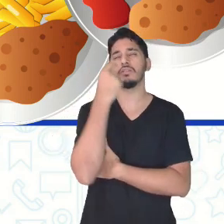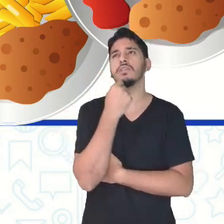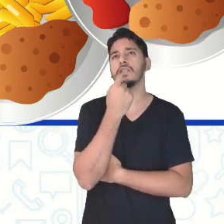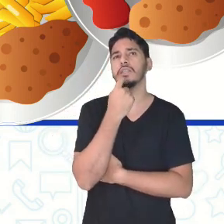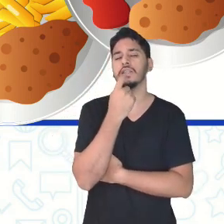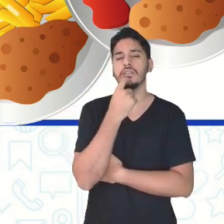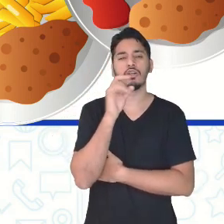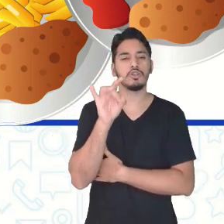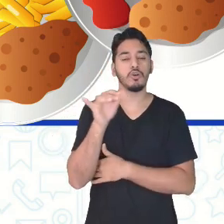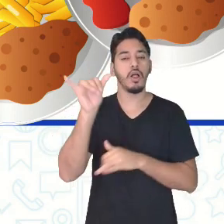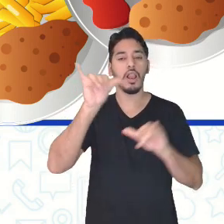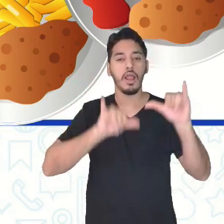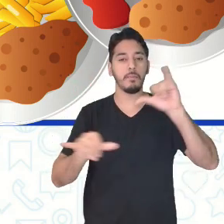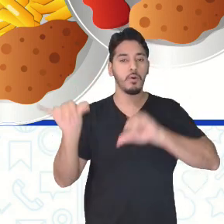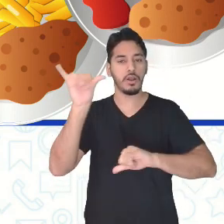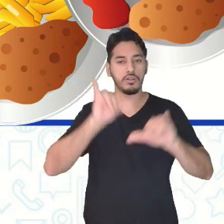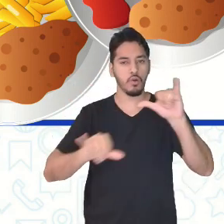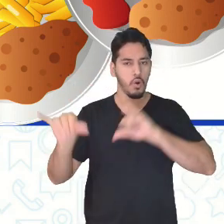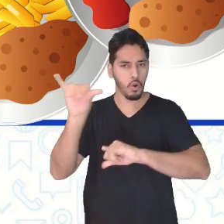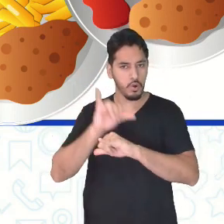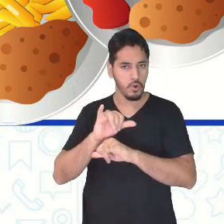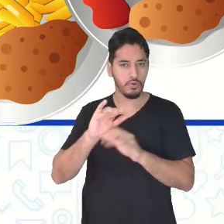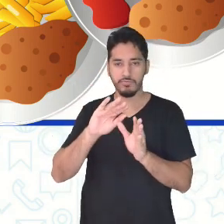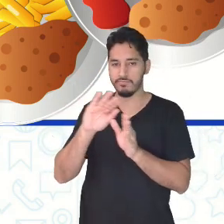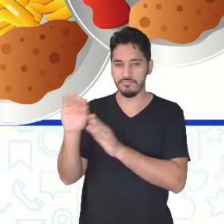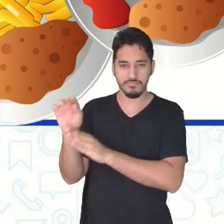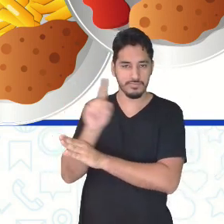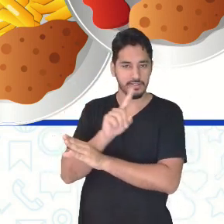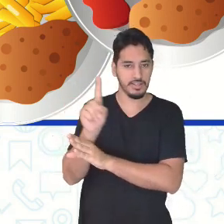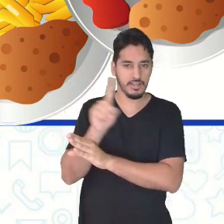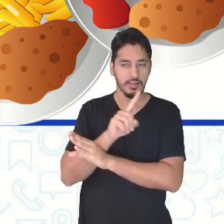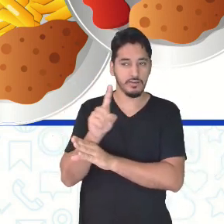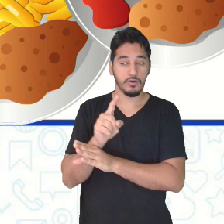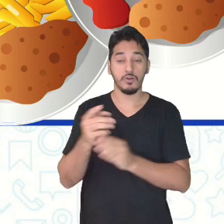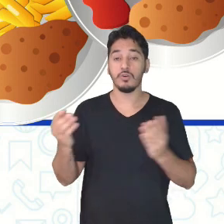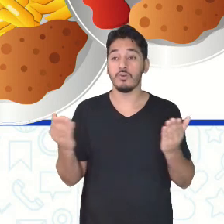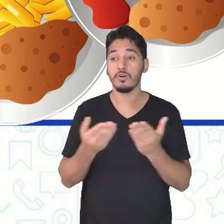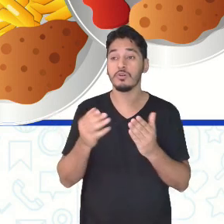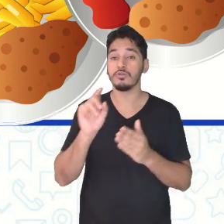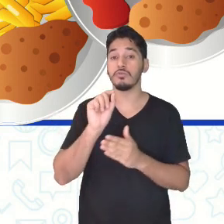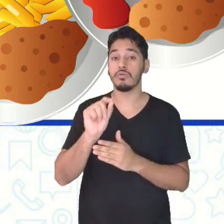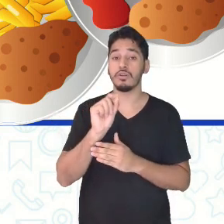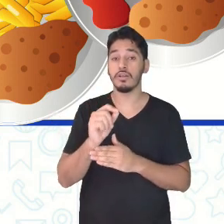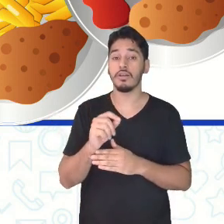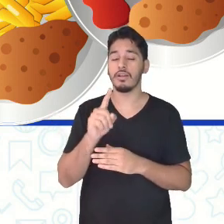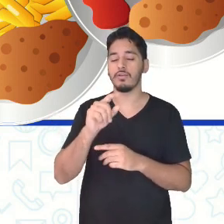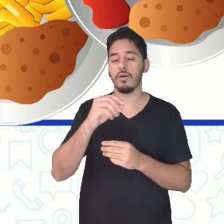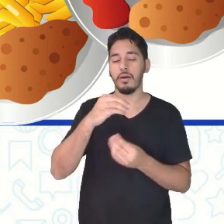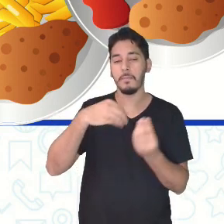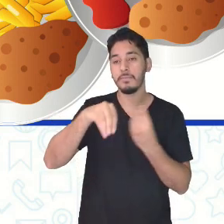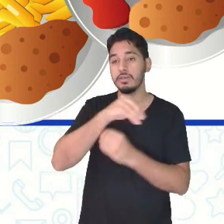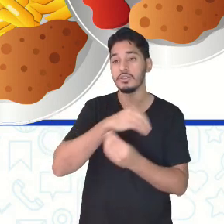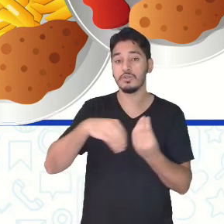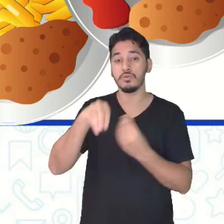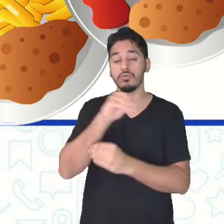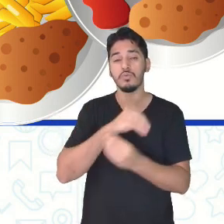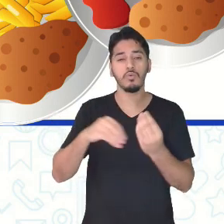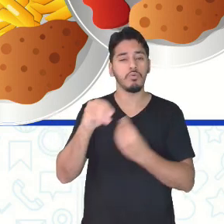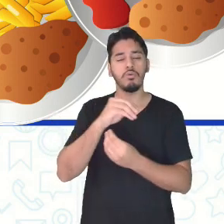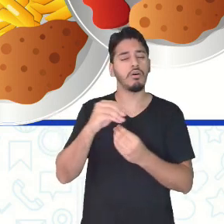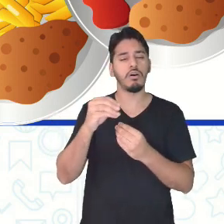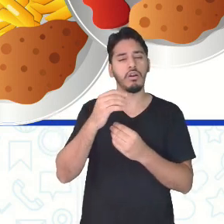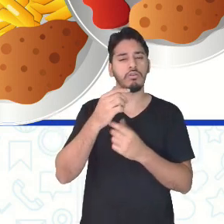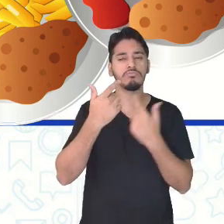questão de laboratório, mas não é, né, gente? E aí eu estou trazendo a questão agora de uma mistura na linguagem